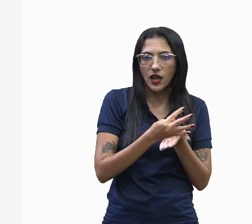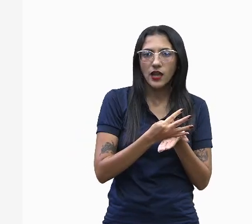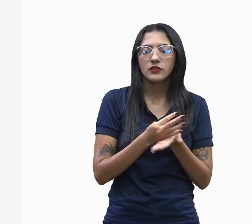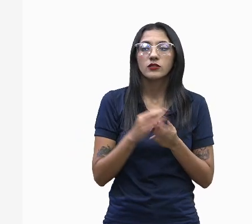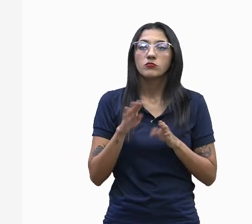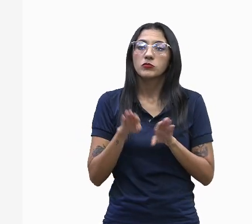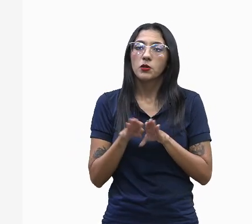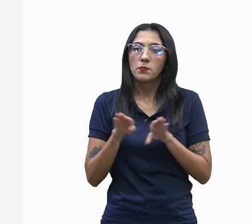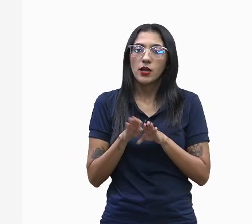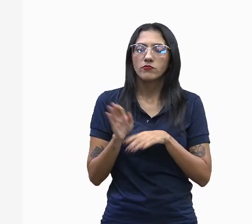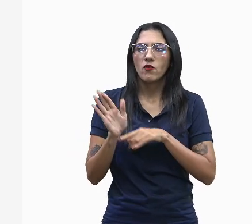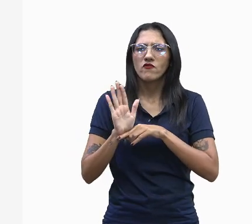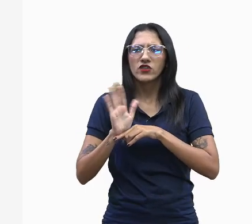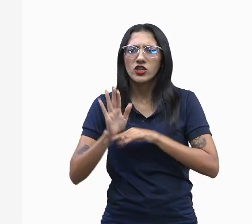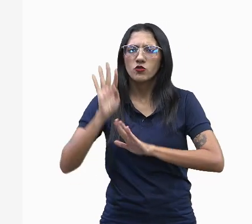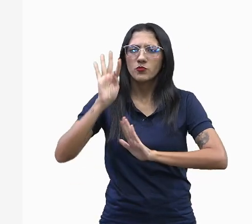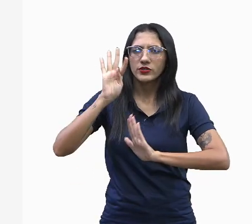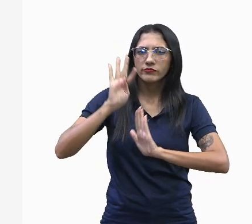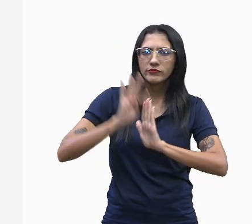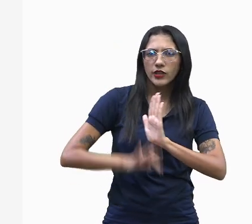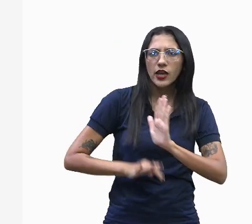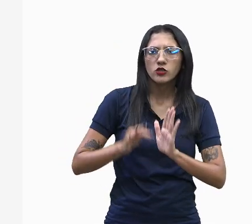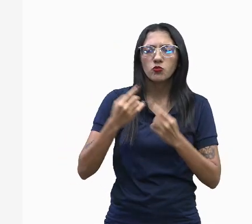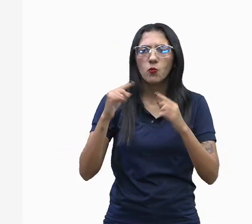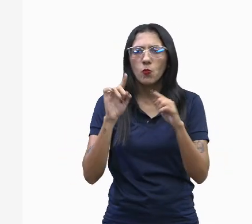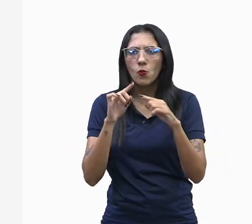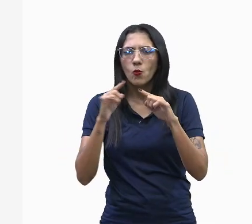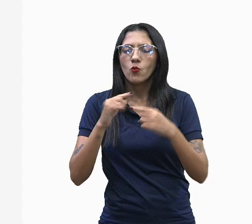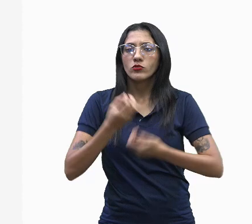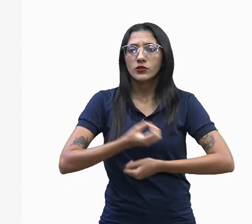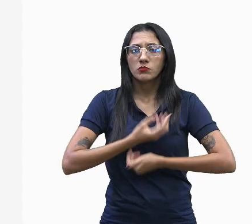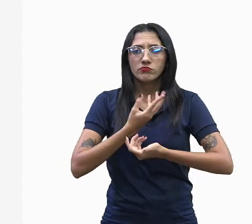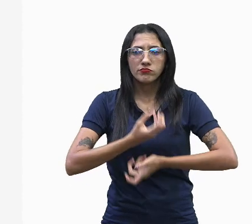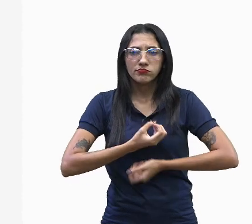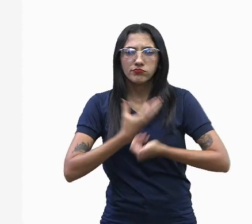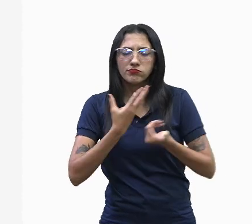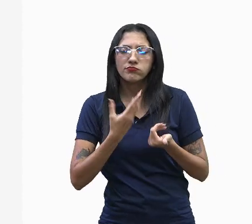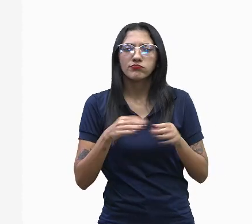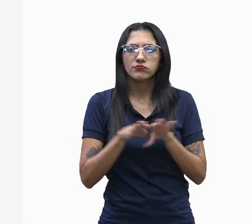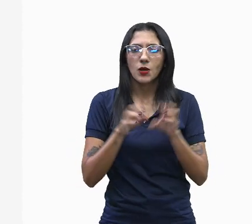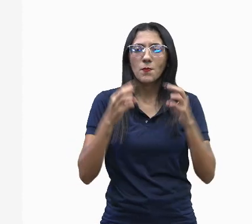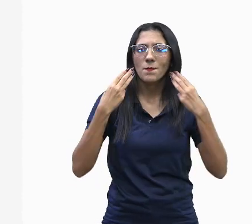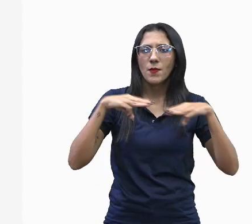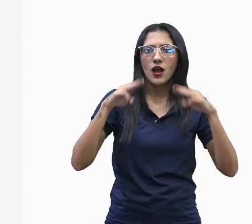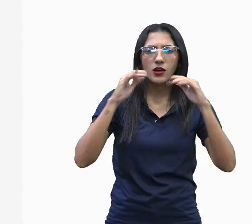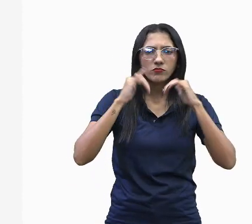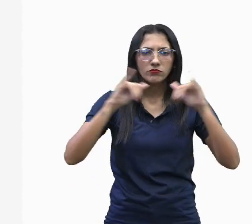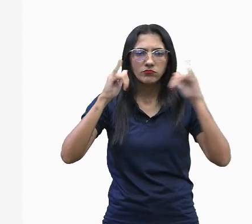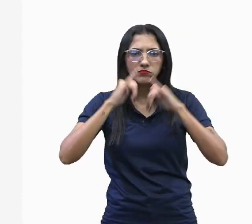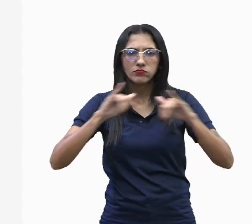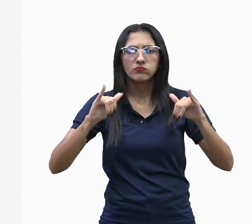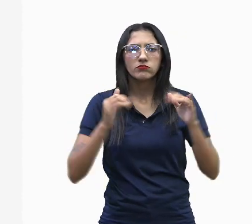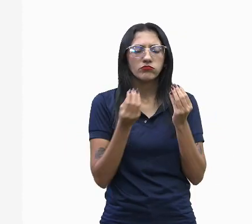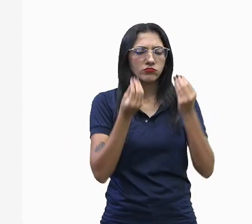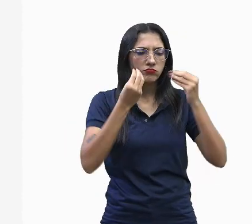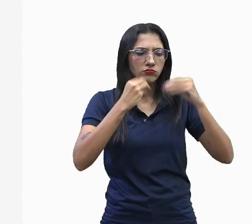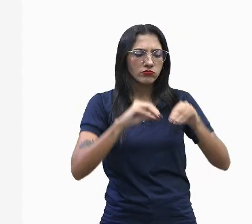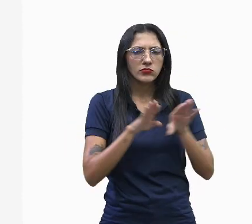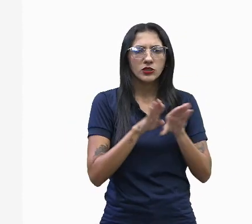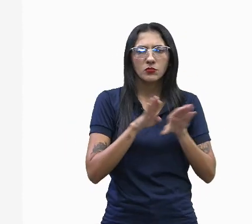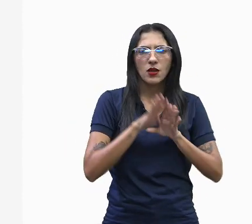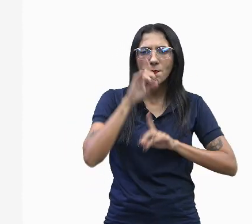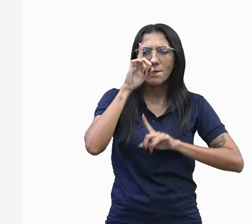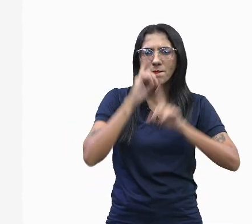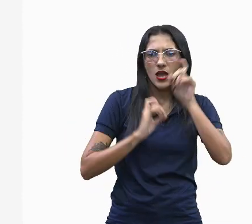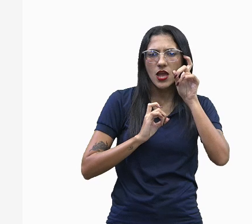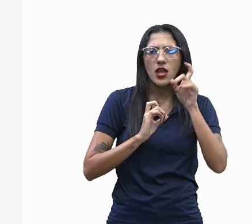música, filme, livros didáticos, né, textos publicitários, textos digitais como memes,